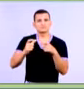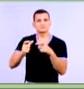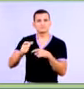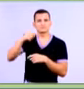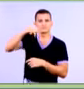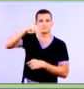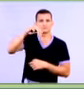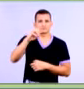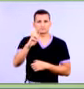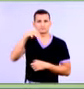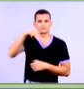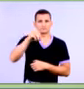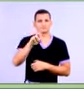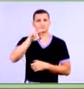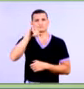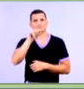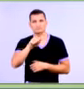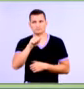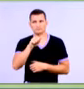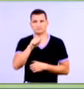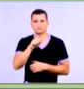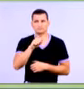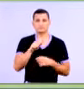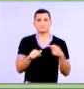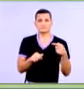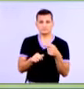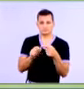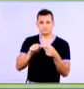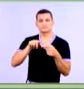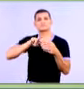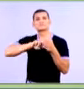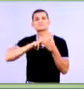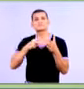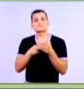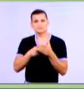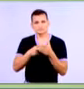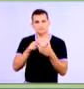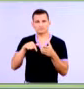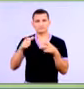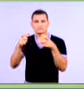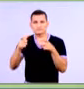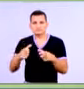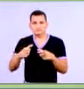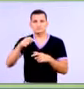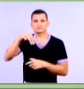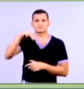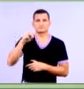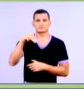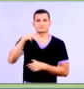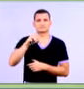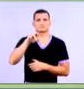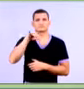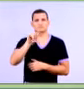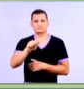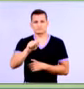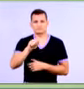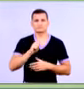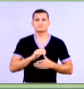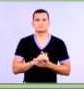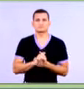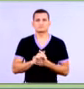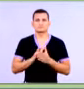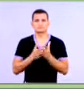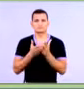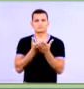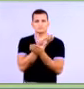Essas setas aqui significam que é um encadeamento através de endereços de memória, né? E para mim remover